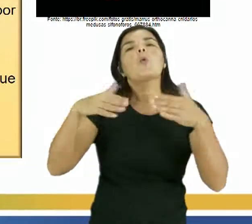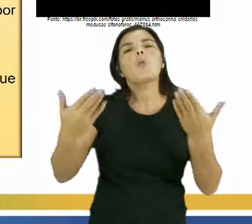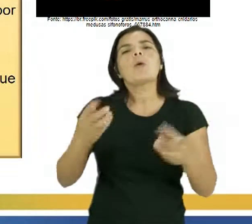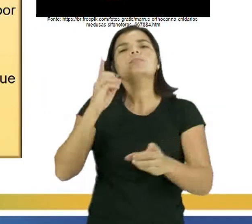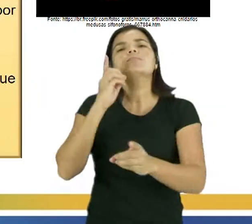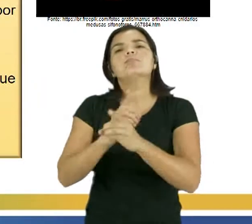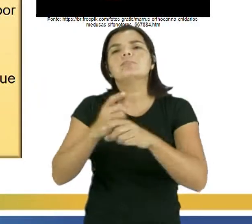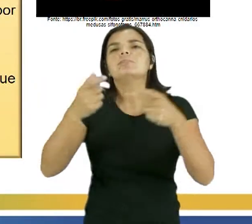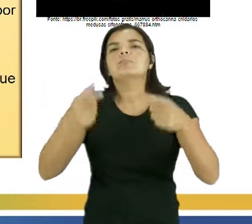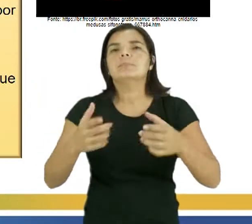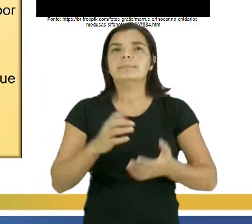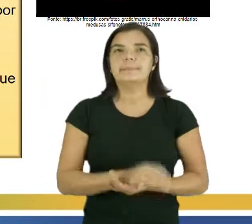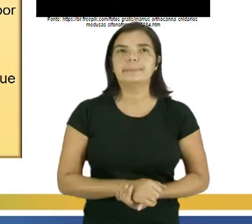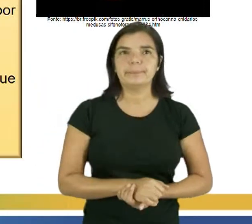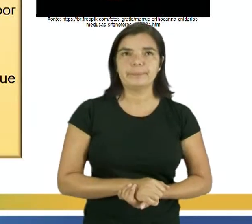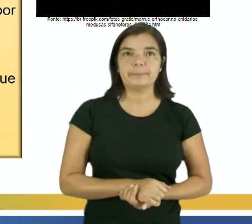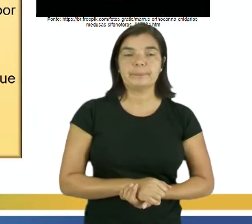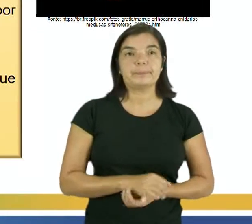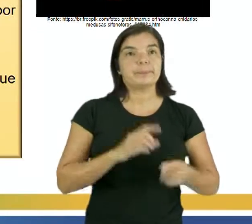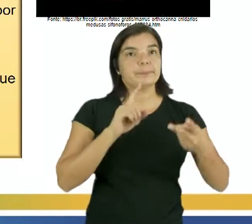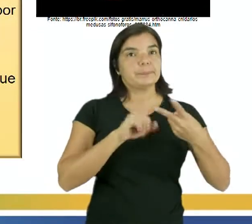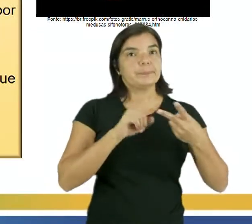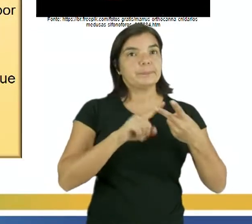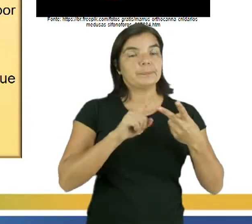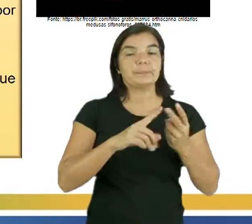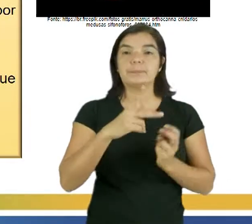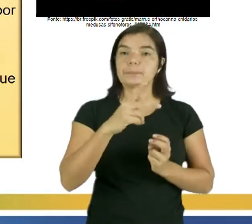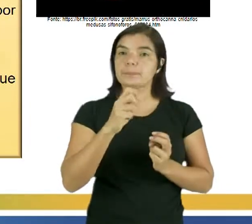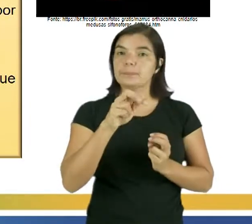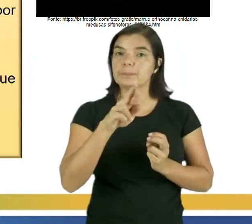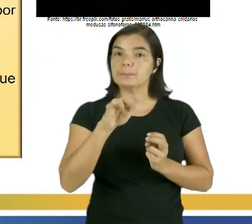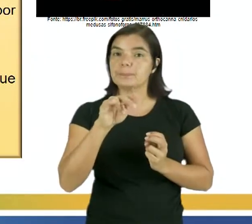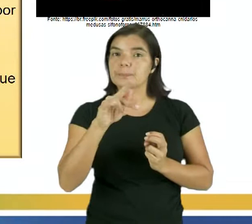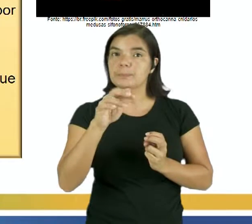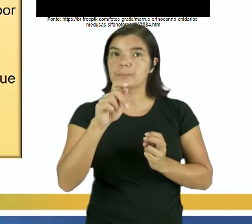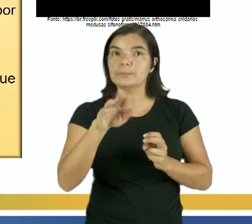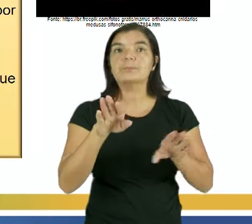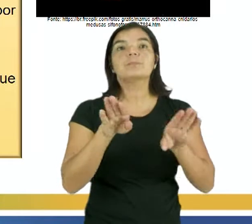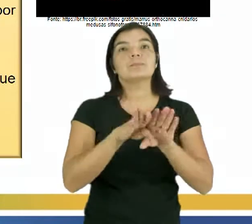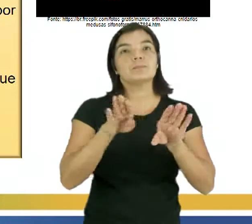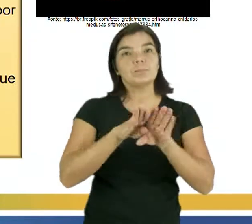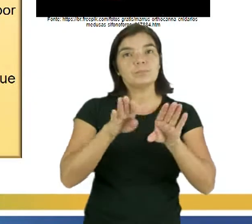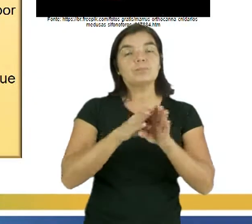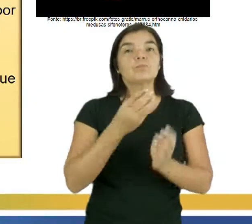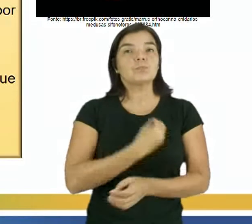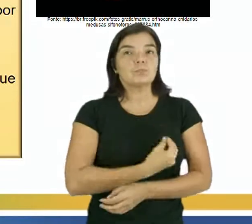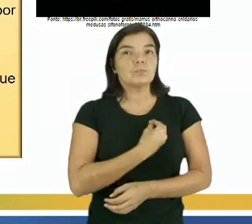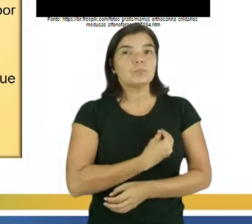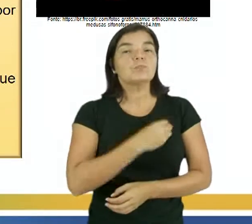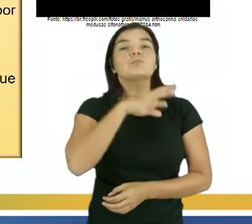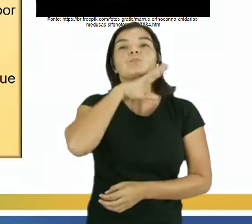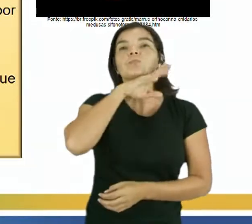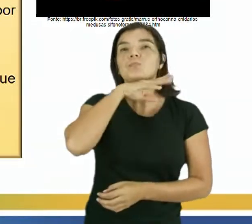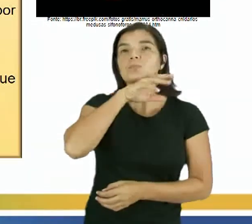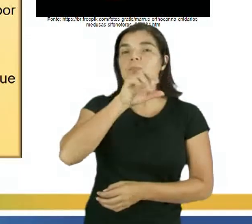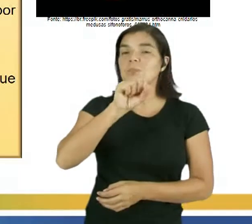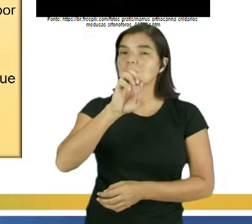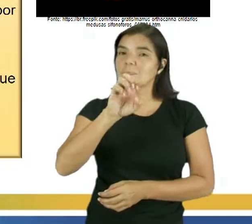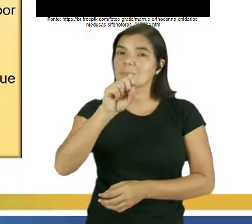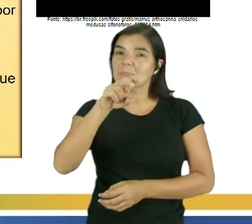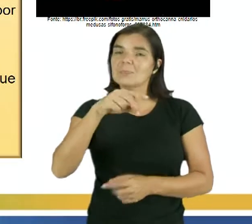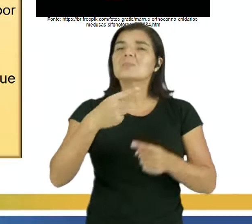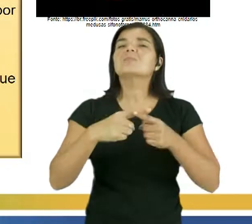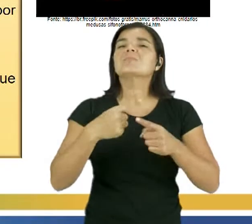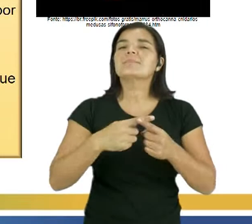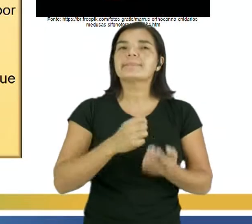encontrar os poríferos? Na segunda pergunta, trago aí para vocês. Os poríferos, quanto ao seu modo de vida, são animais sésseis